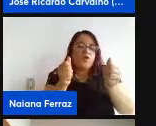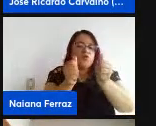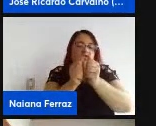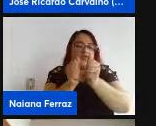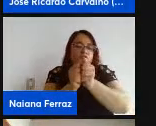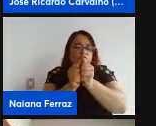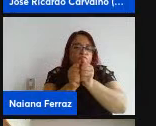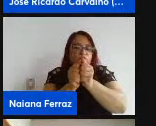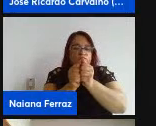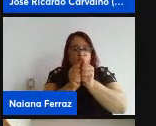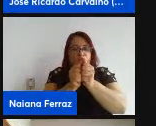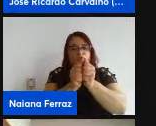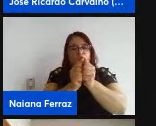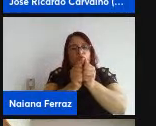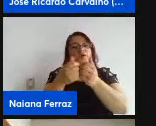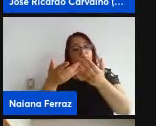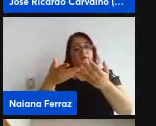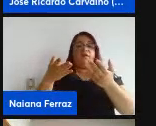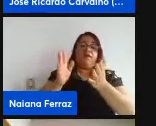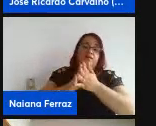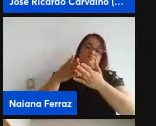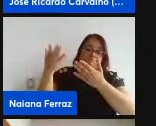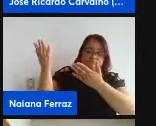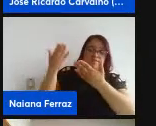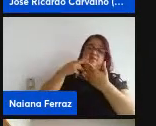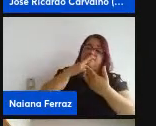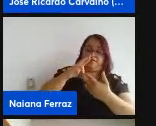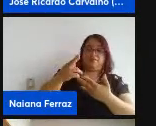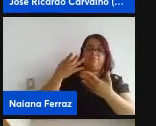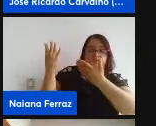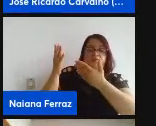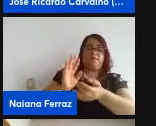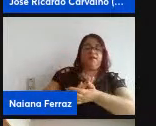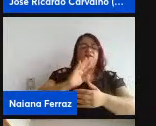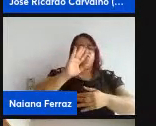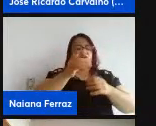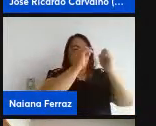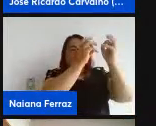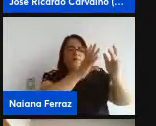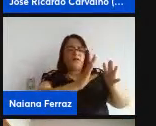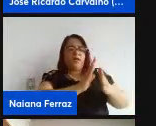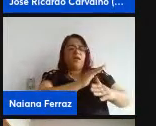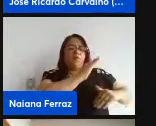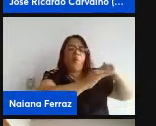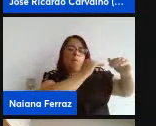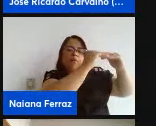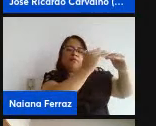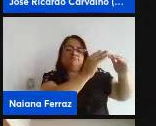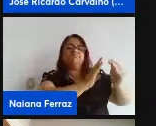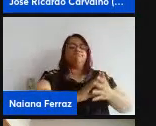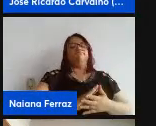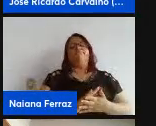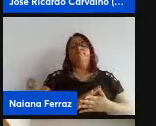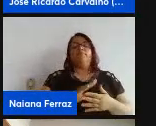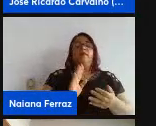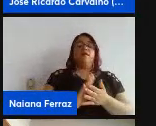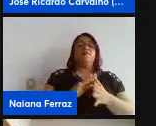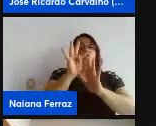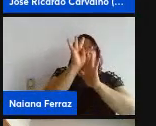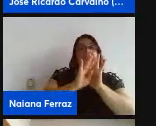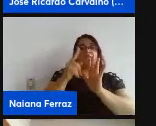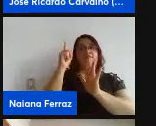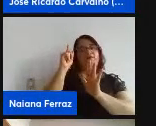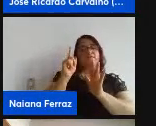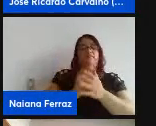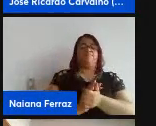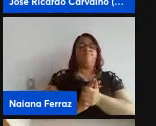como produto, né? Aqui é um produto, eu já falei do processo, né? Como produto esse texto. E a gente observa que, na medida que as crianças